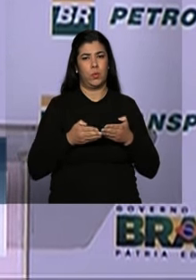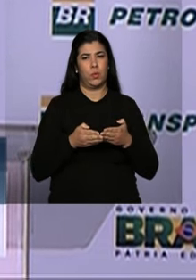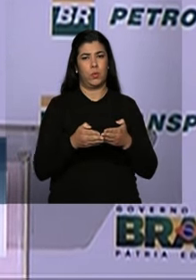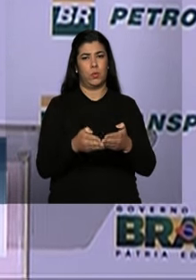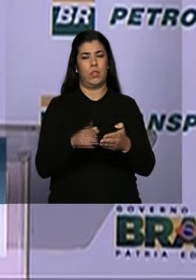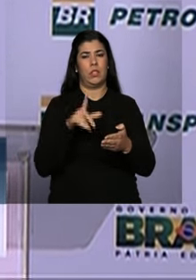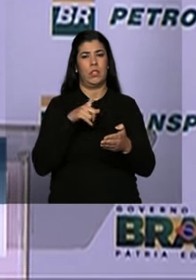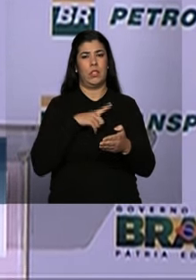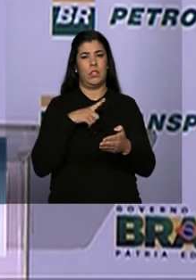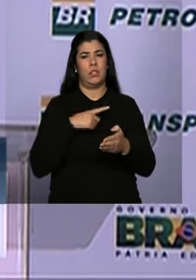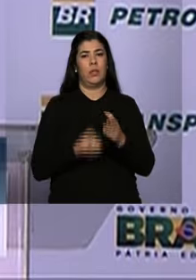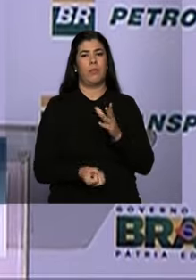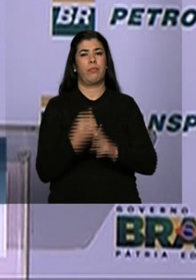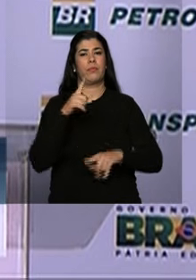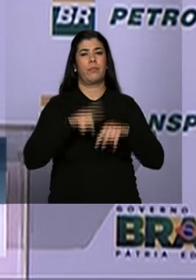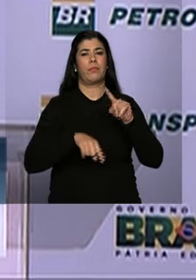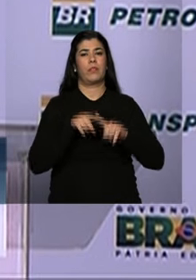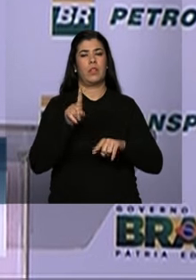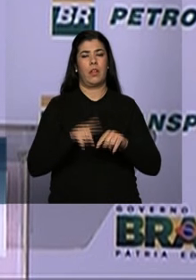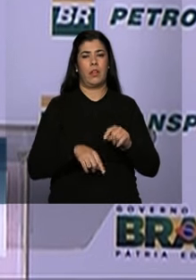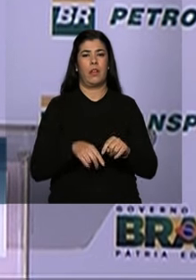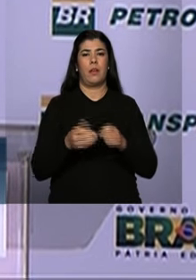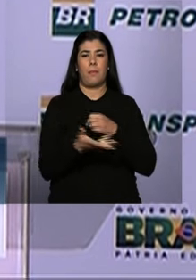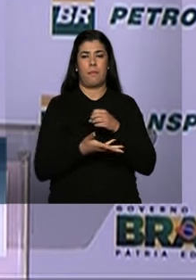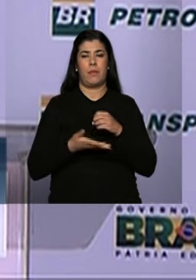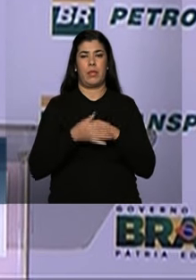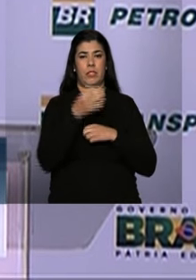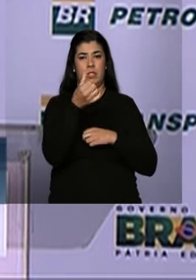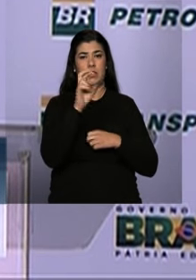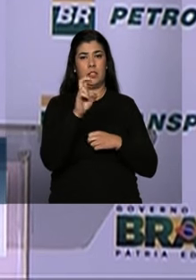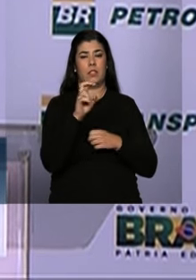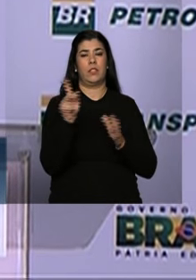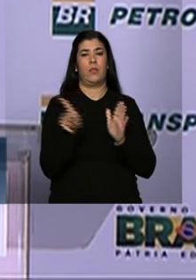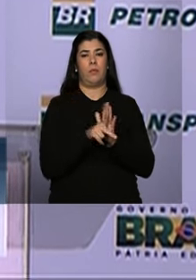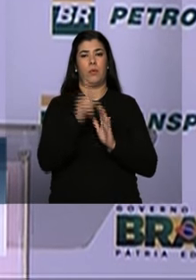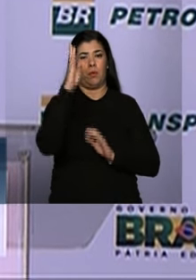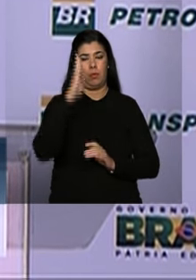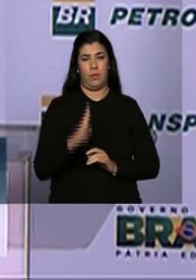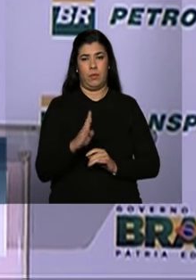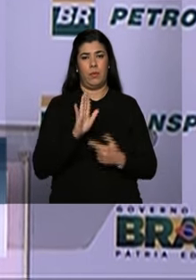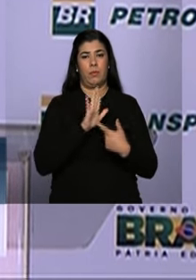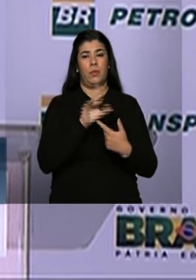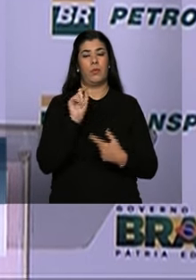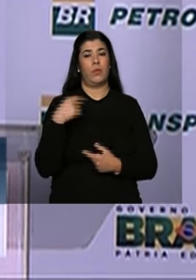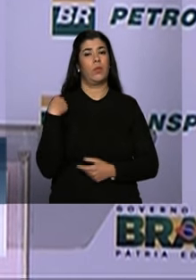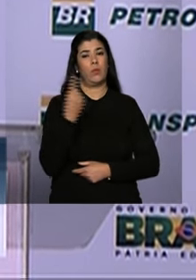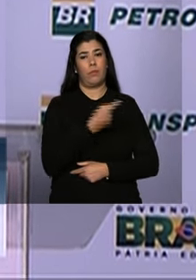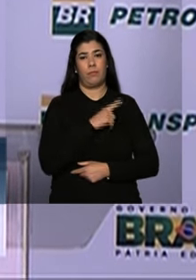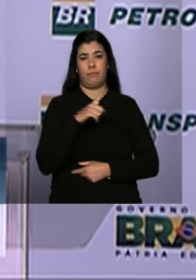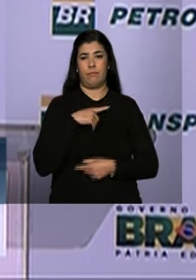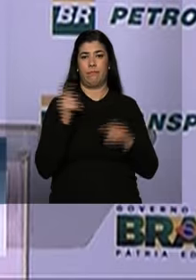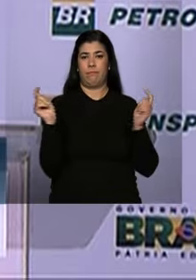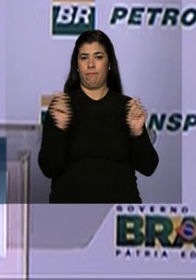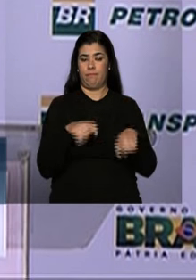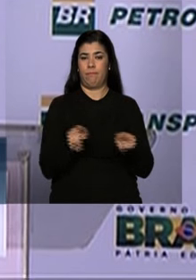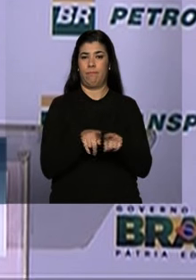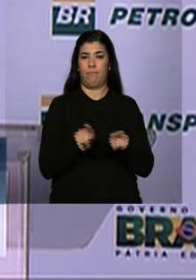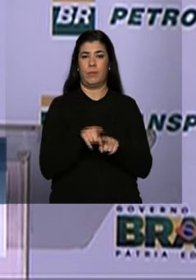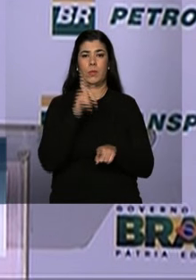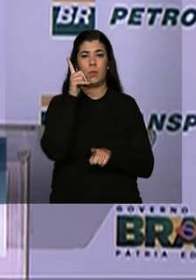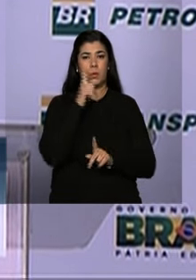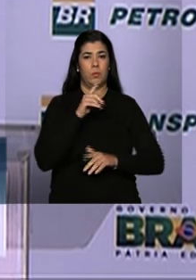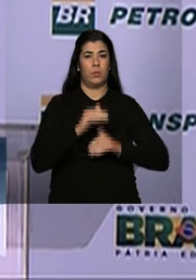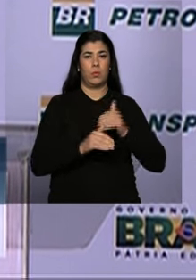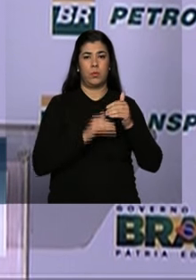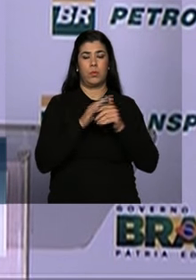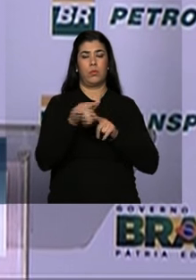com conteúdo nacional superior a 65%. Isso mostra que somos capazes, vamos conseguir mais, estamos